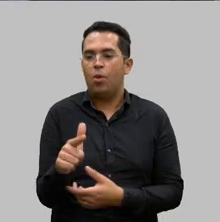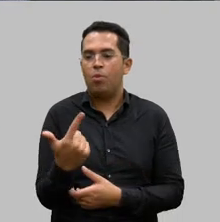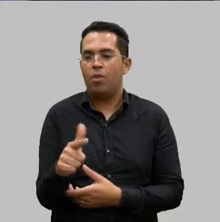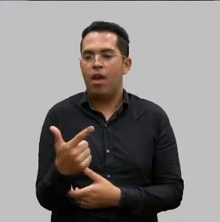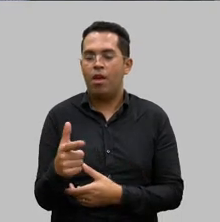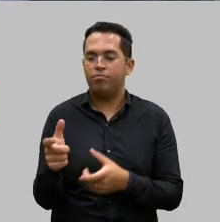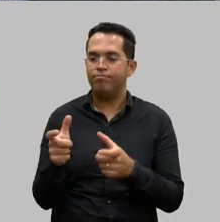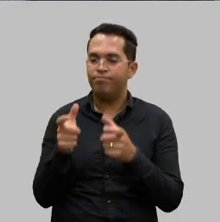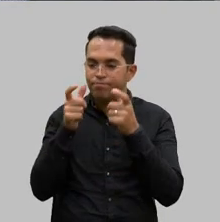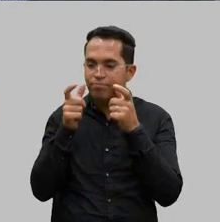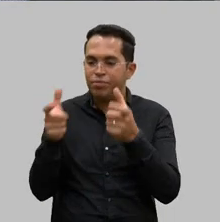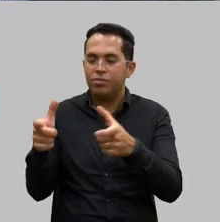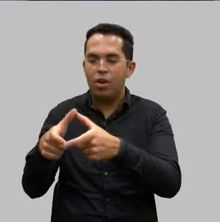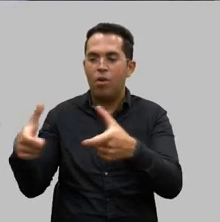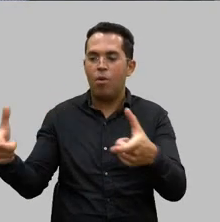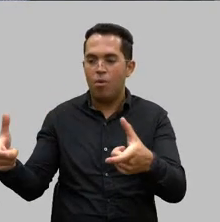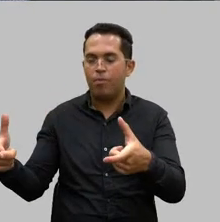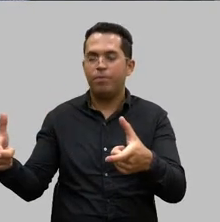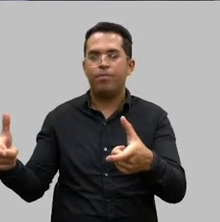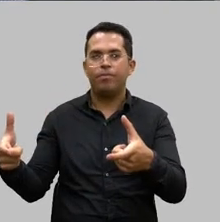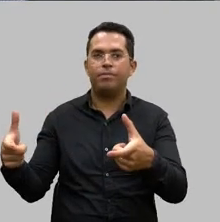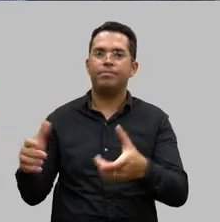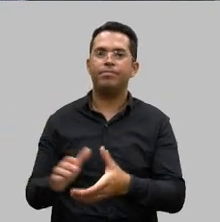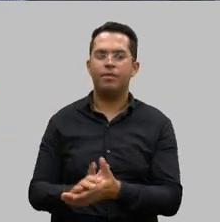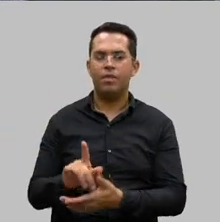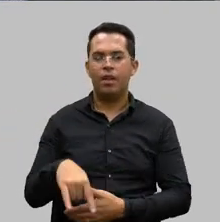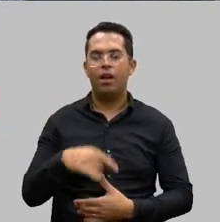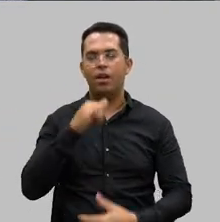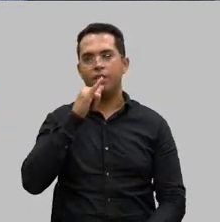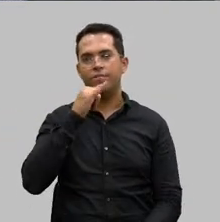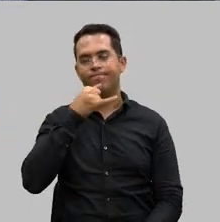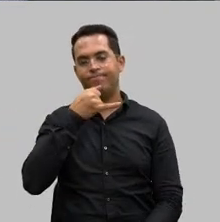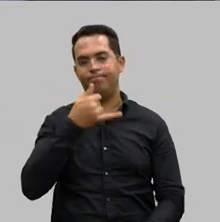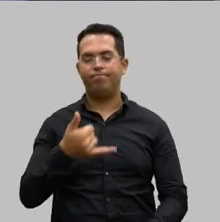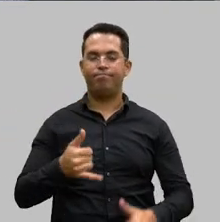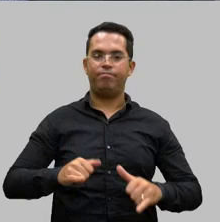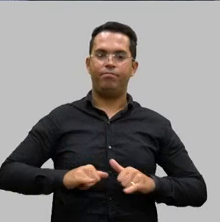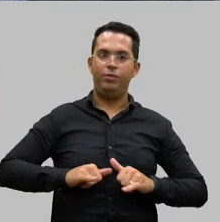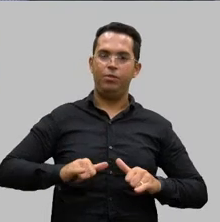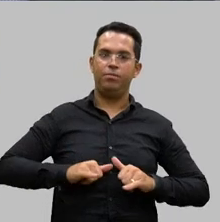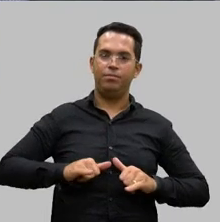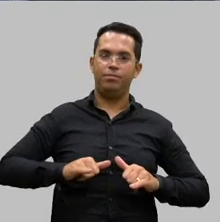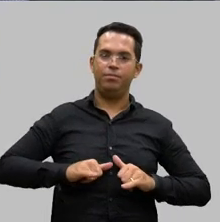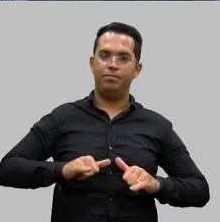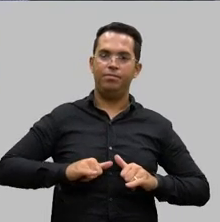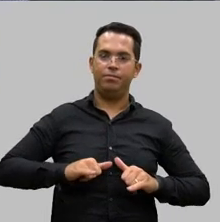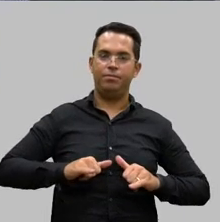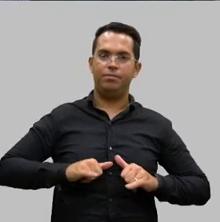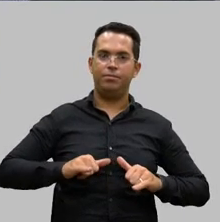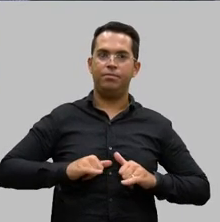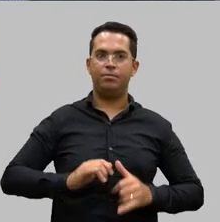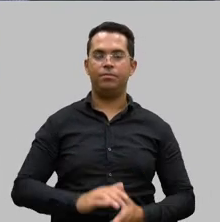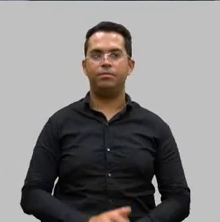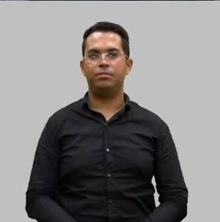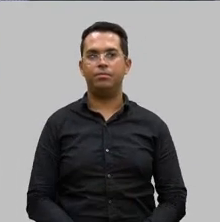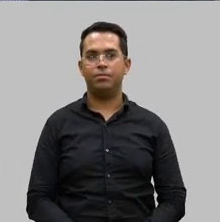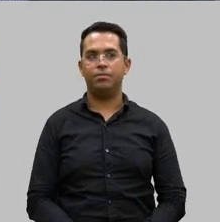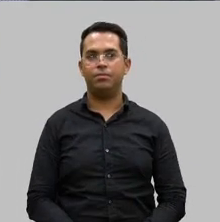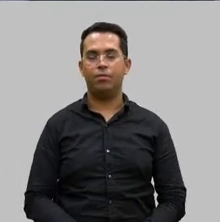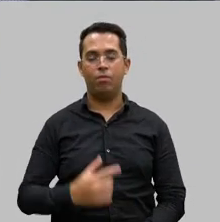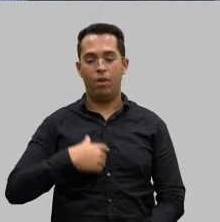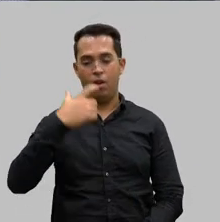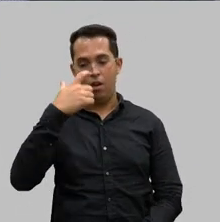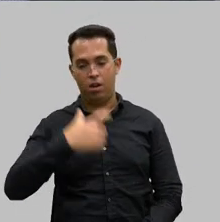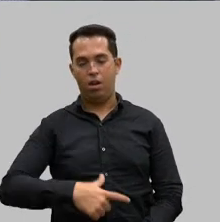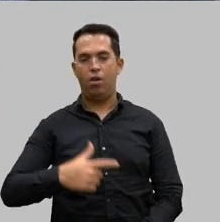sair no comércio pedindo ajuda e sofrido Ou seja eu que convivo nesse